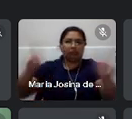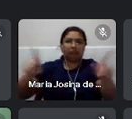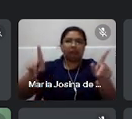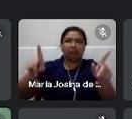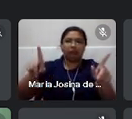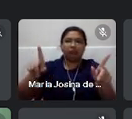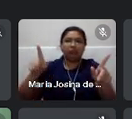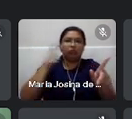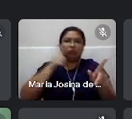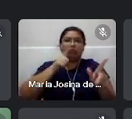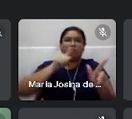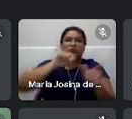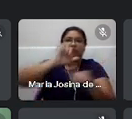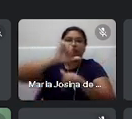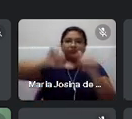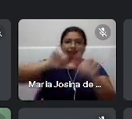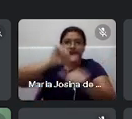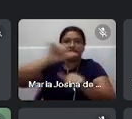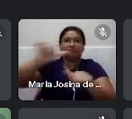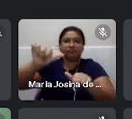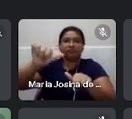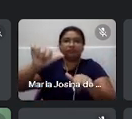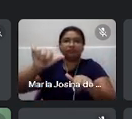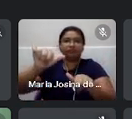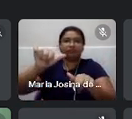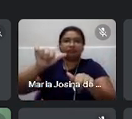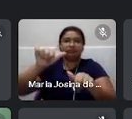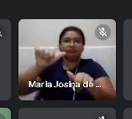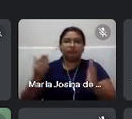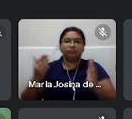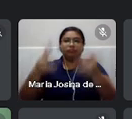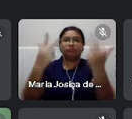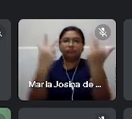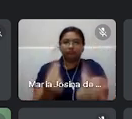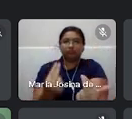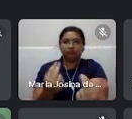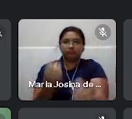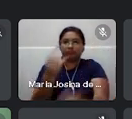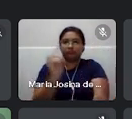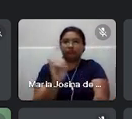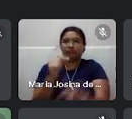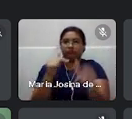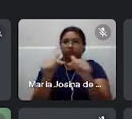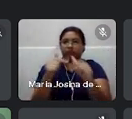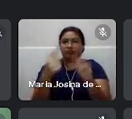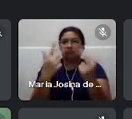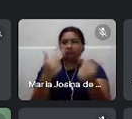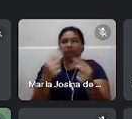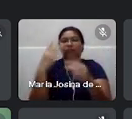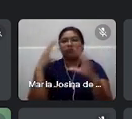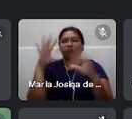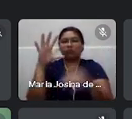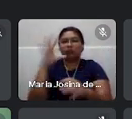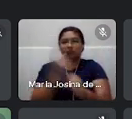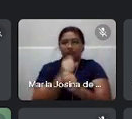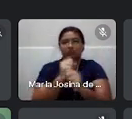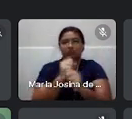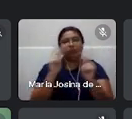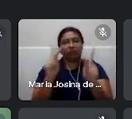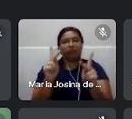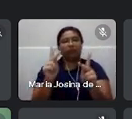mesmo trabalho. Eu acredito, como você, que se o trabalho é o mesmo, ele tem que ter a mesma nota. Nesse ponto, você está